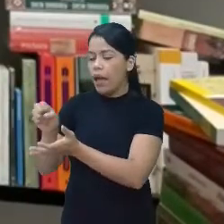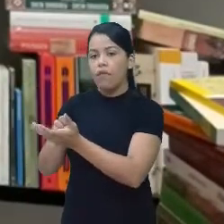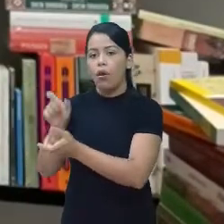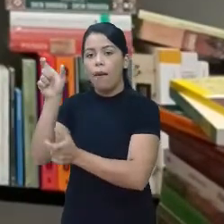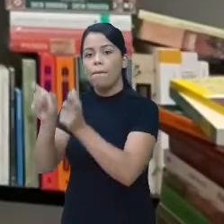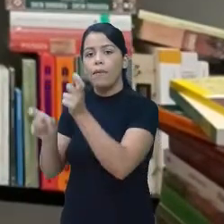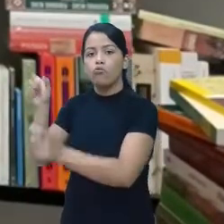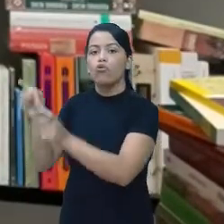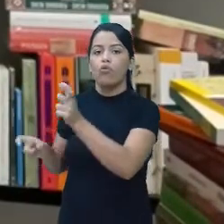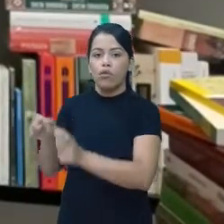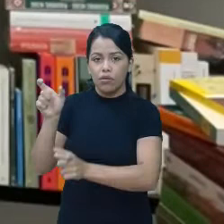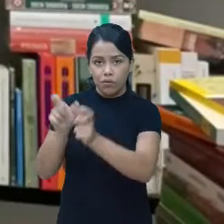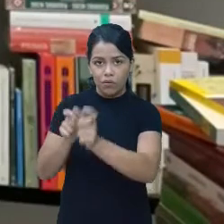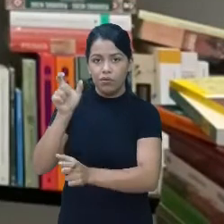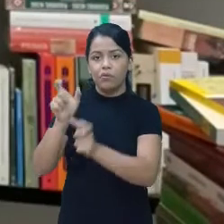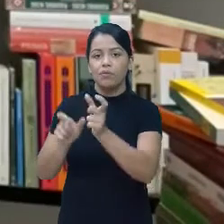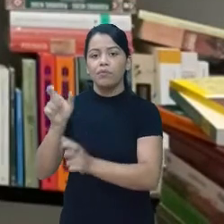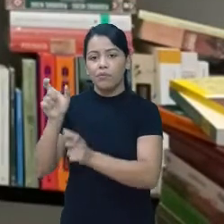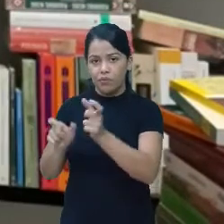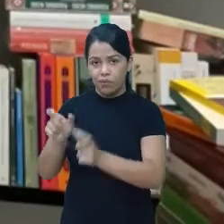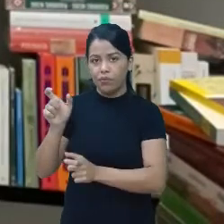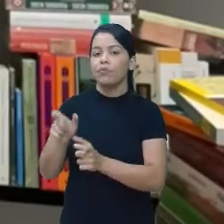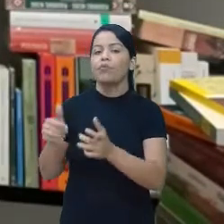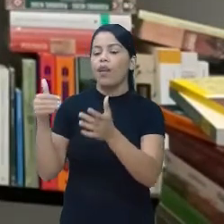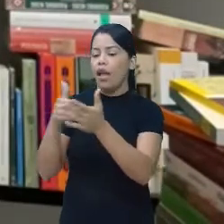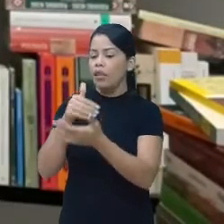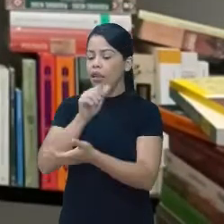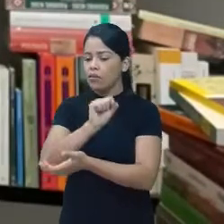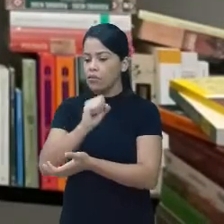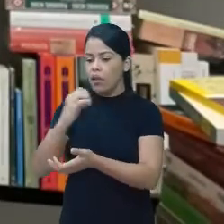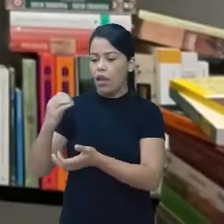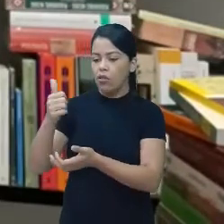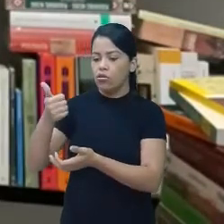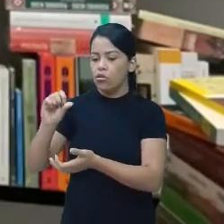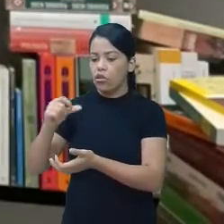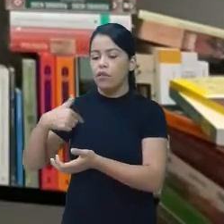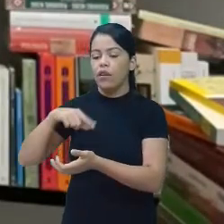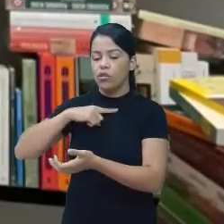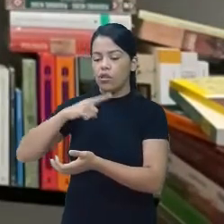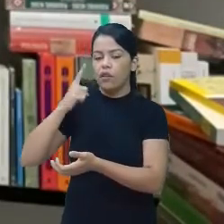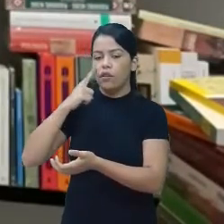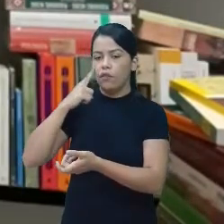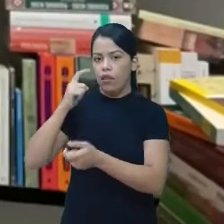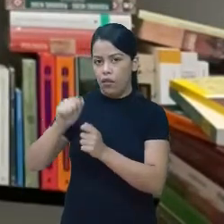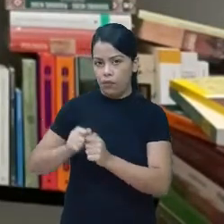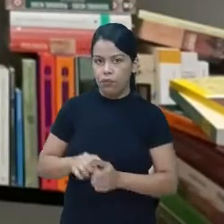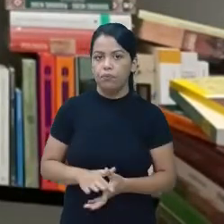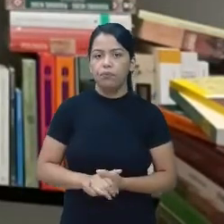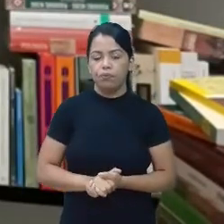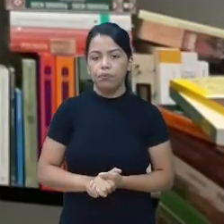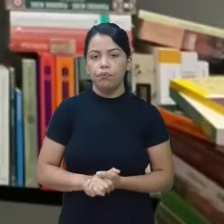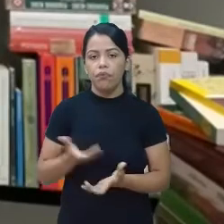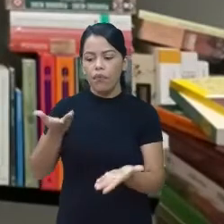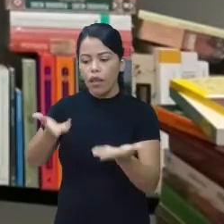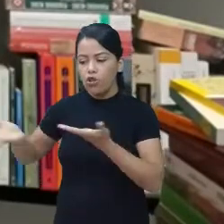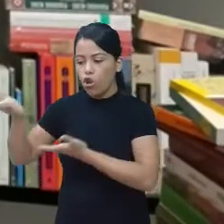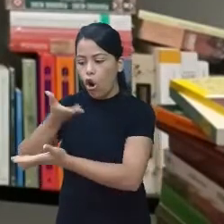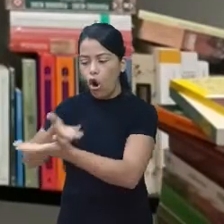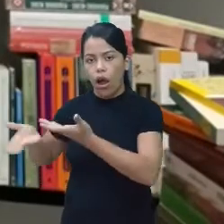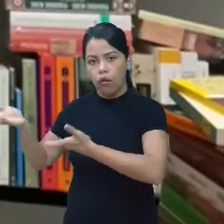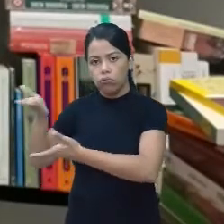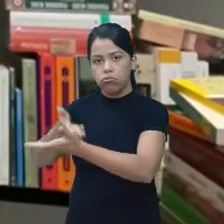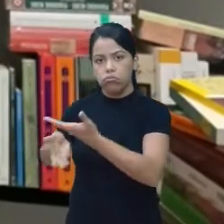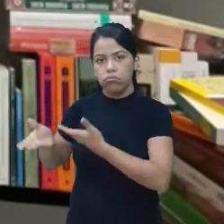até, né, ali o século XIX a gente ainda encontra, né, esse tipo de troca de gente